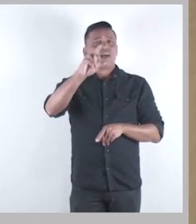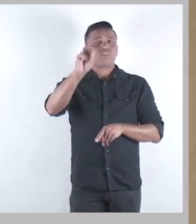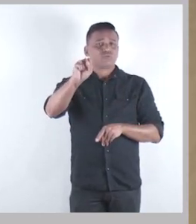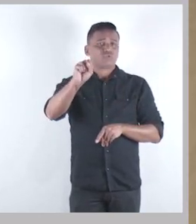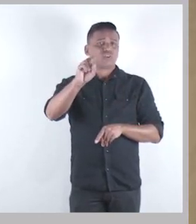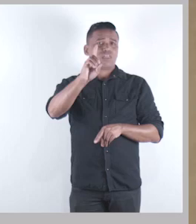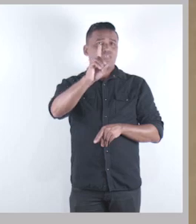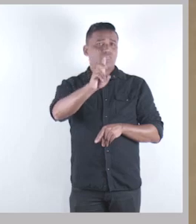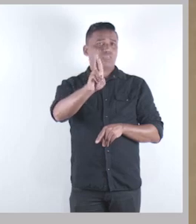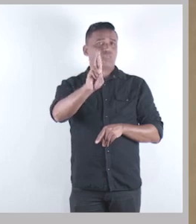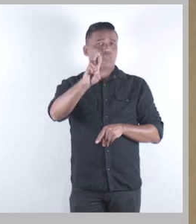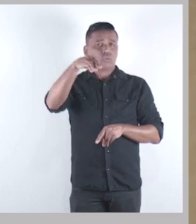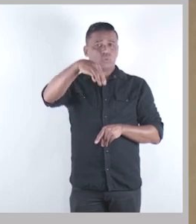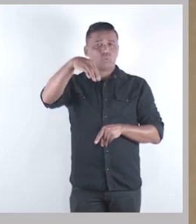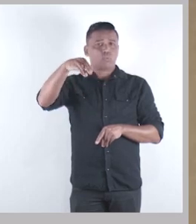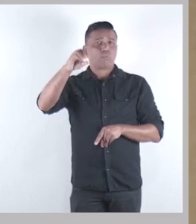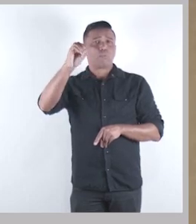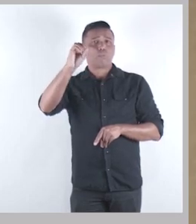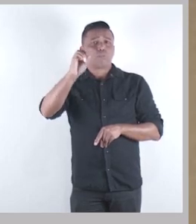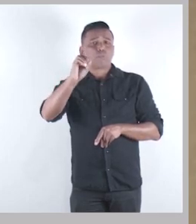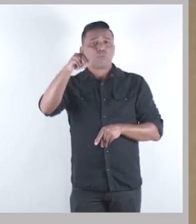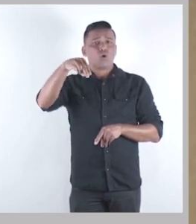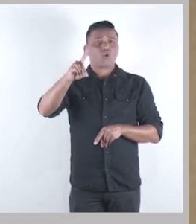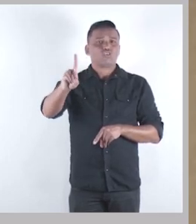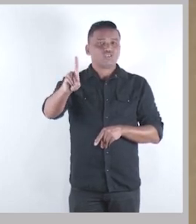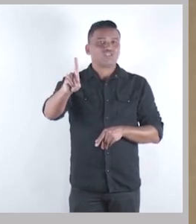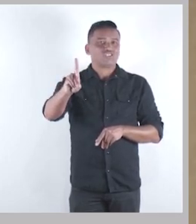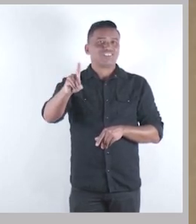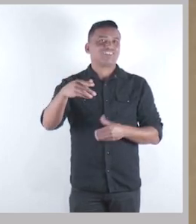aí dessa grande terra que é Minas Gerais.